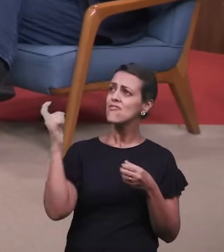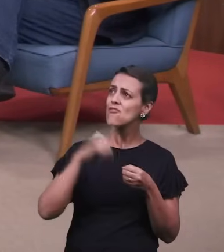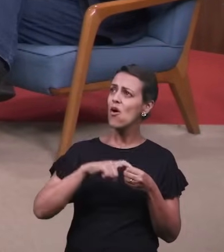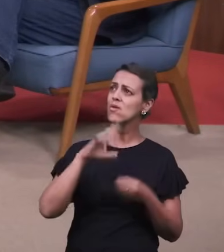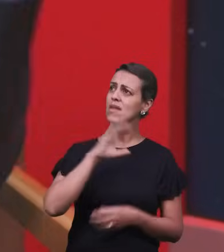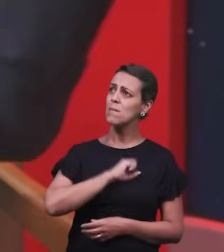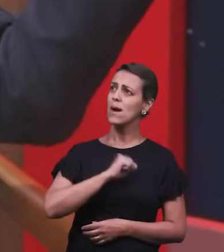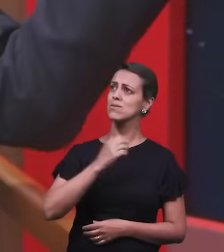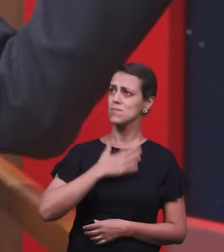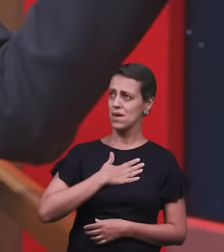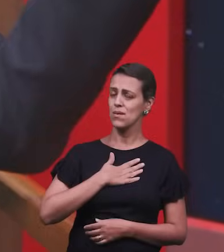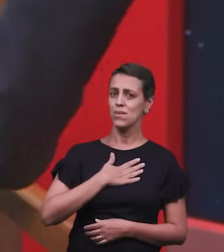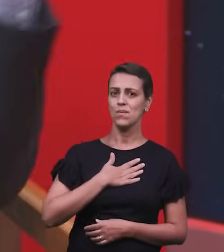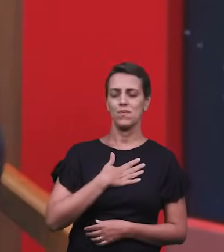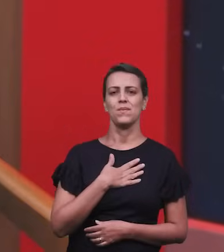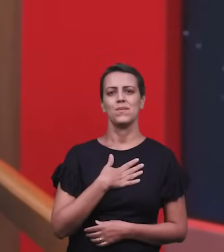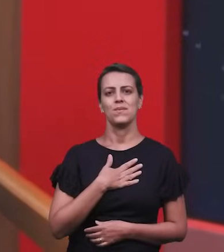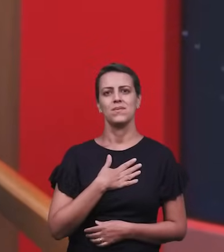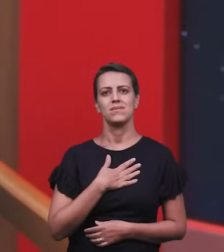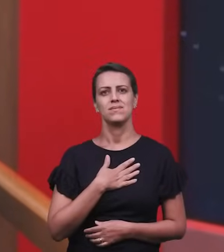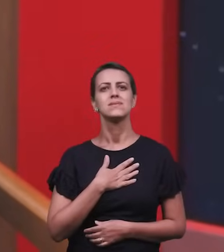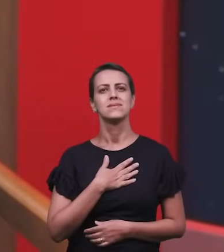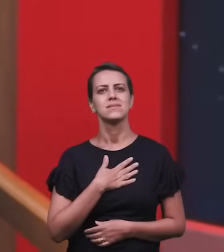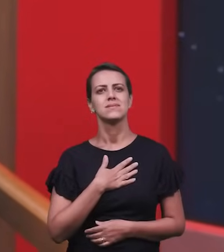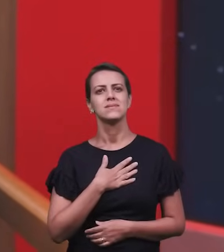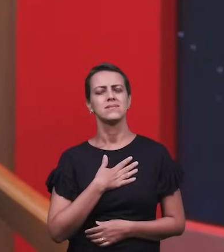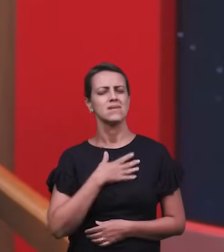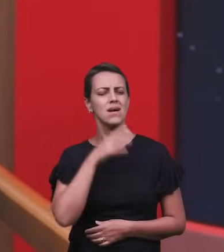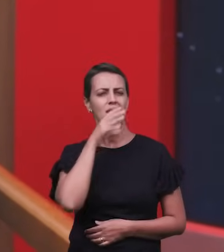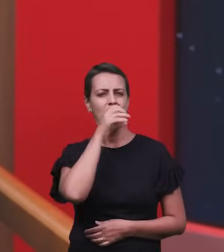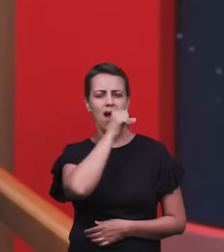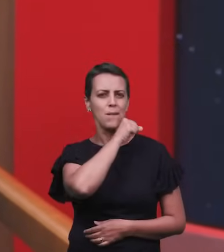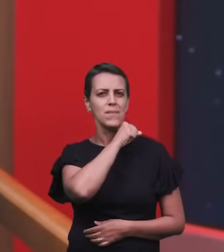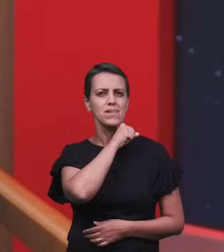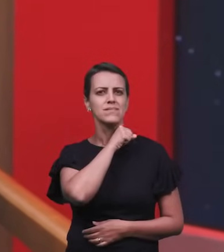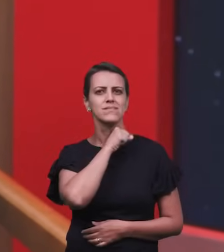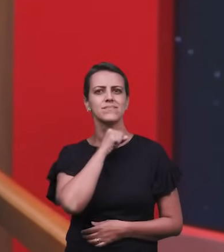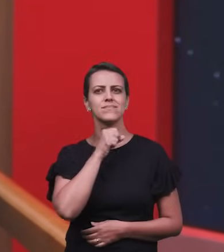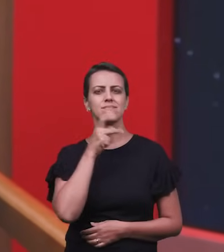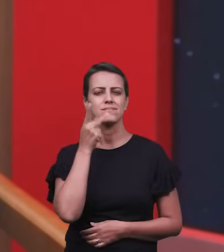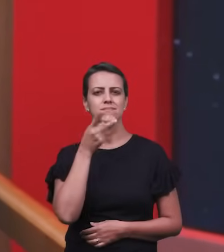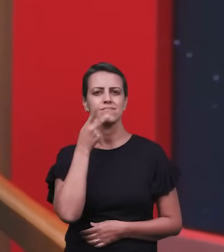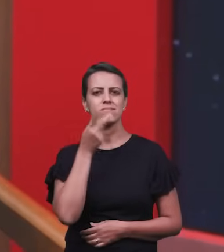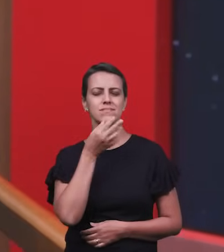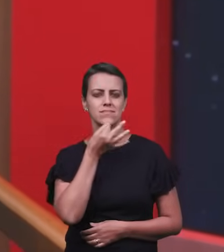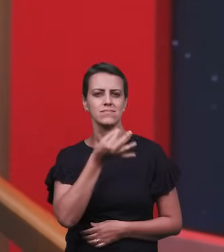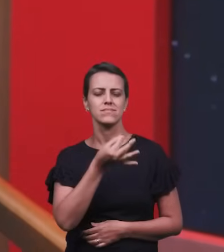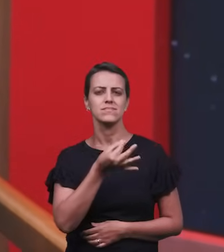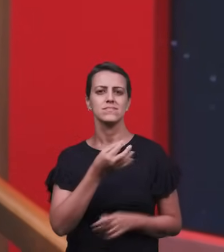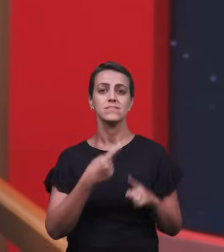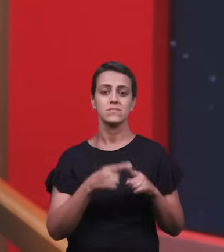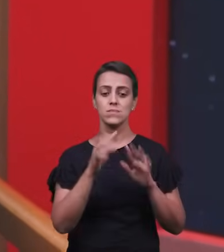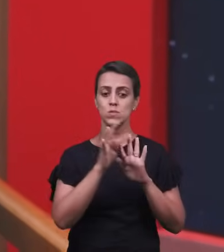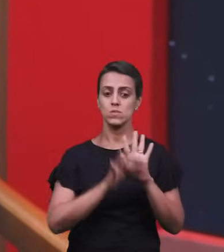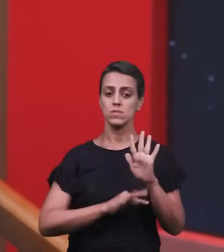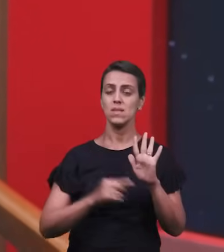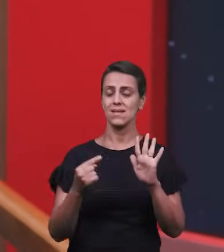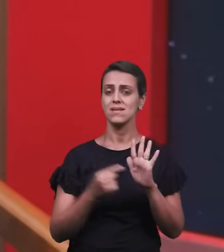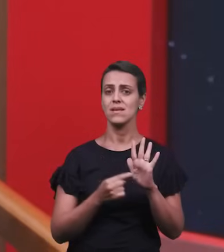meu. Mas esse texto aqui é apenas um rápido comentário, porque esse